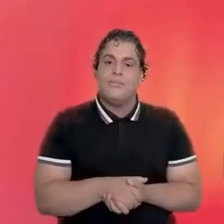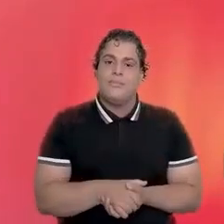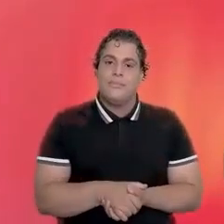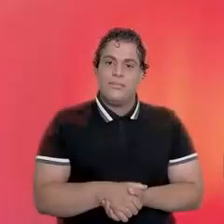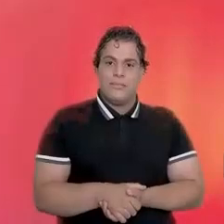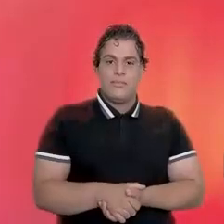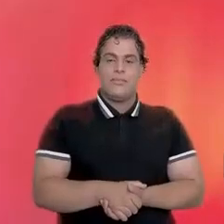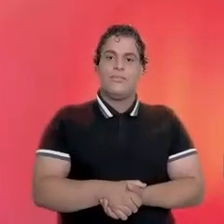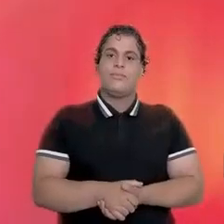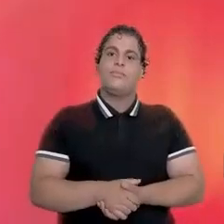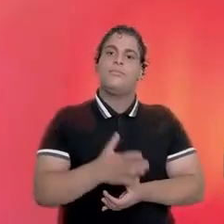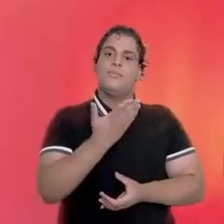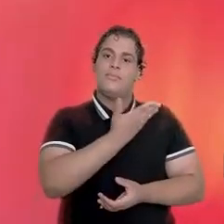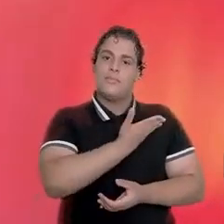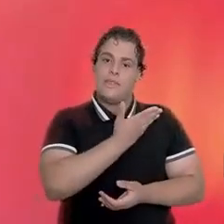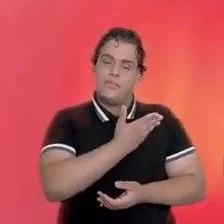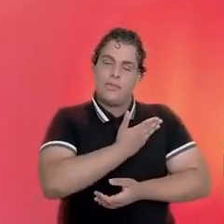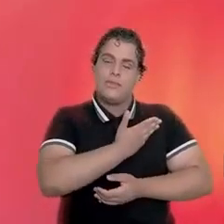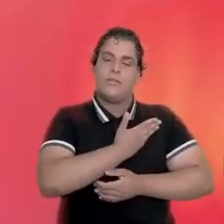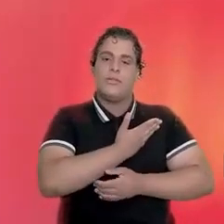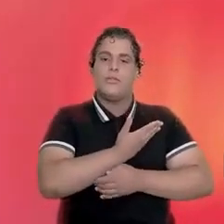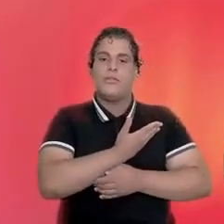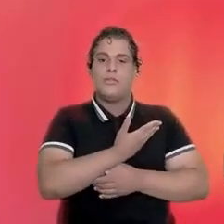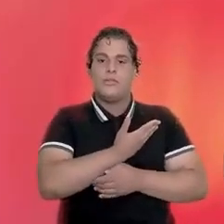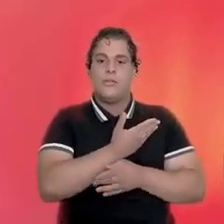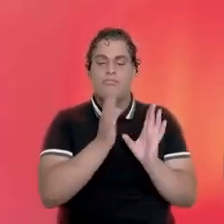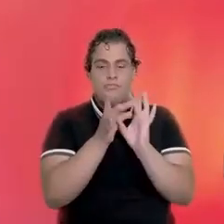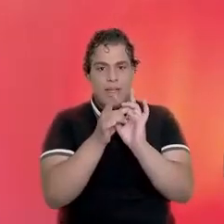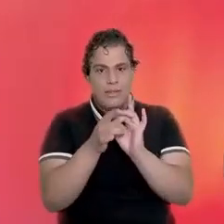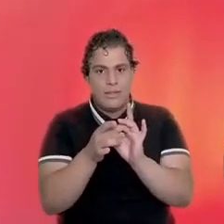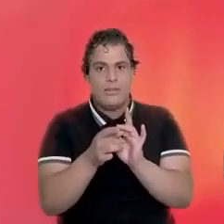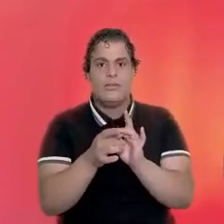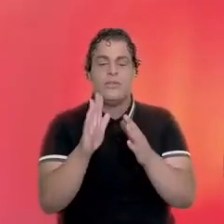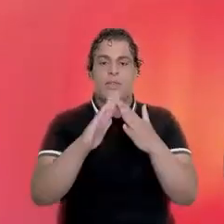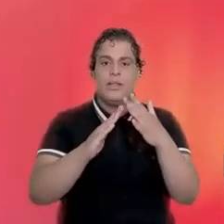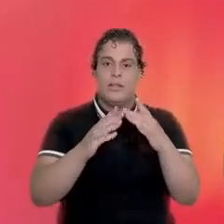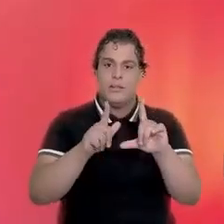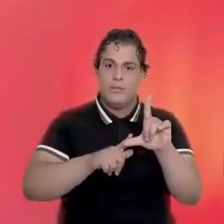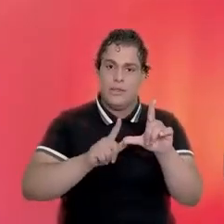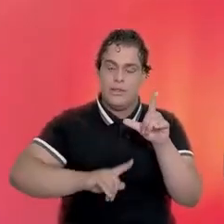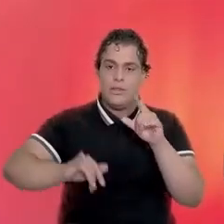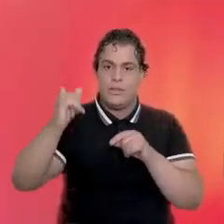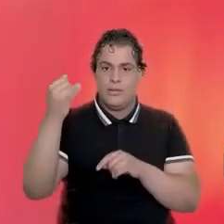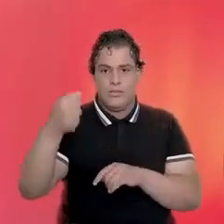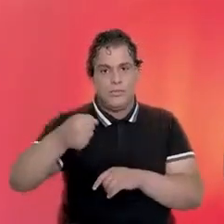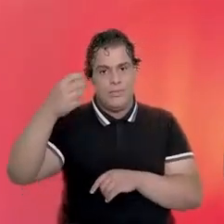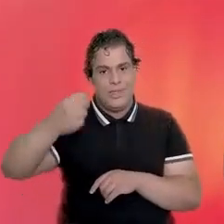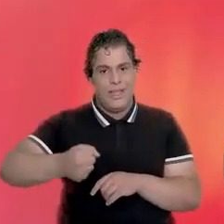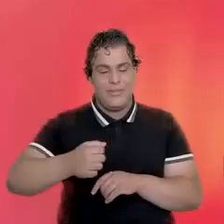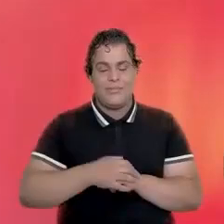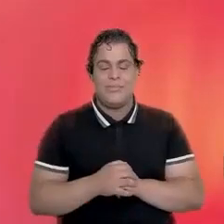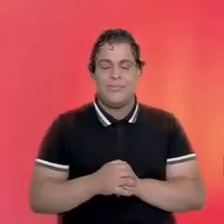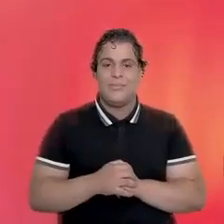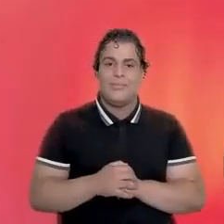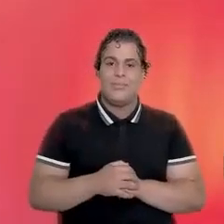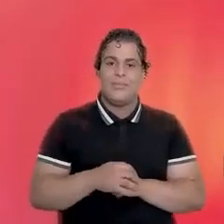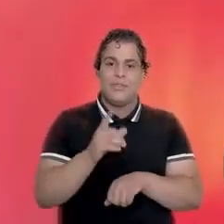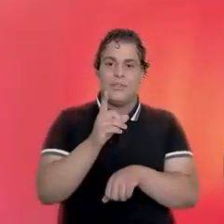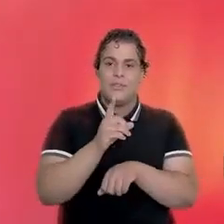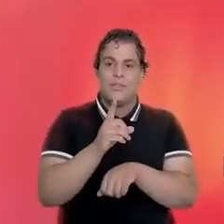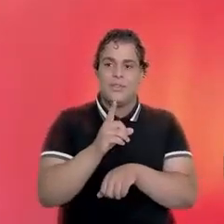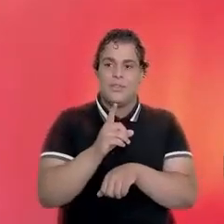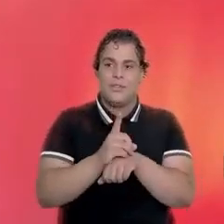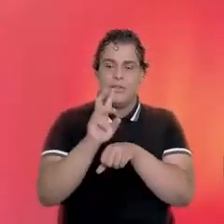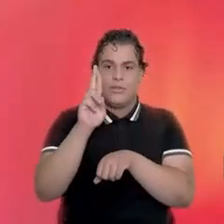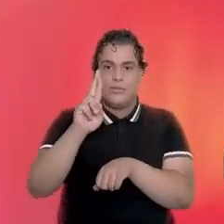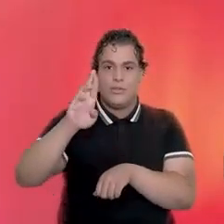confreiras, da Academia Ibiaense de Letras, doutora Enisa, por favor, em pé,